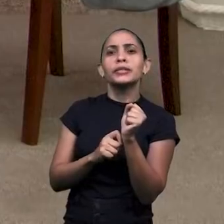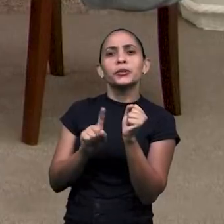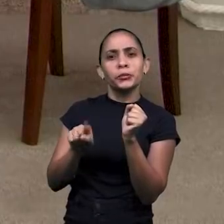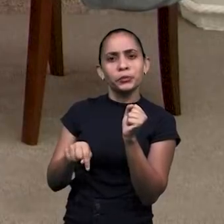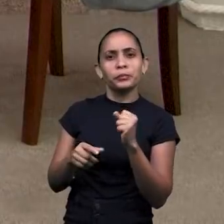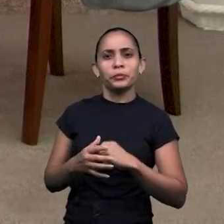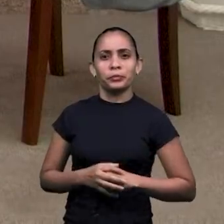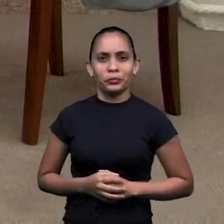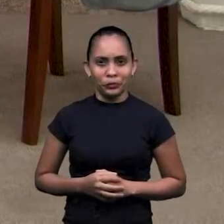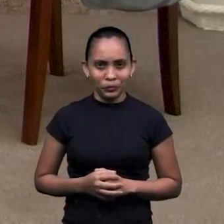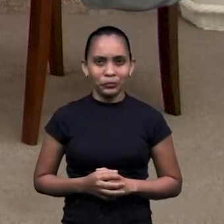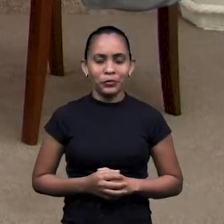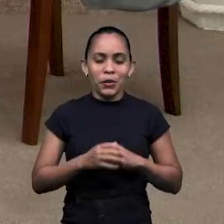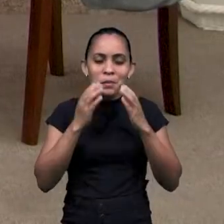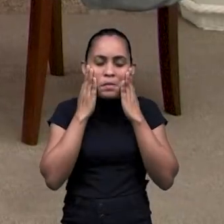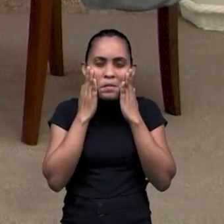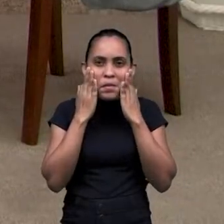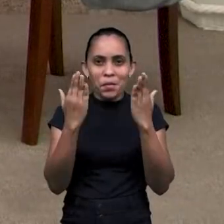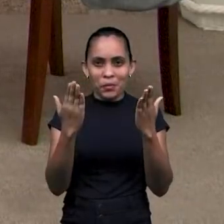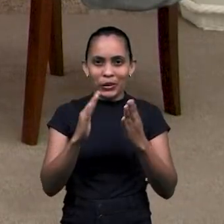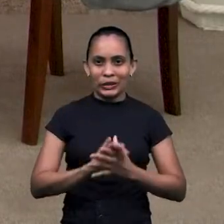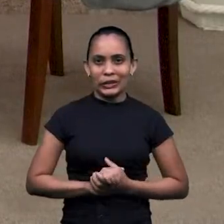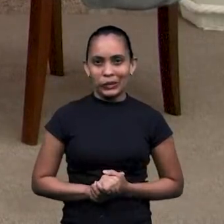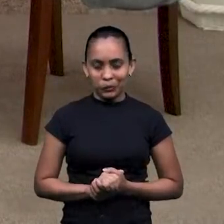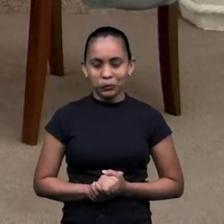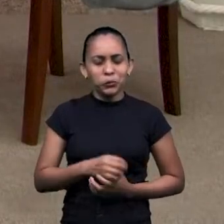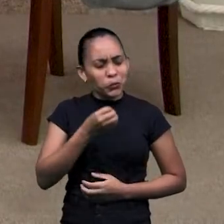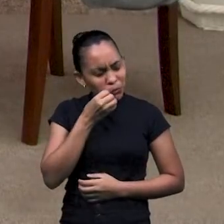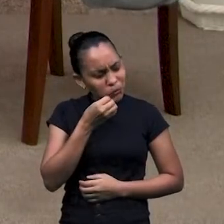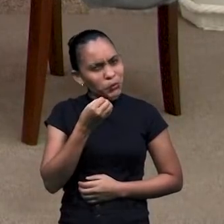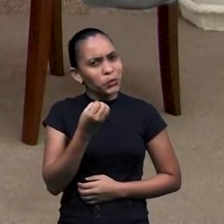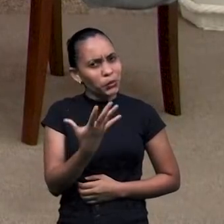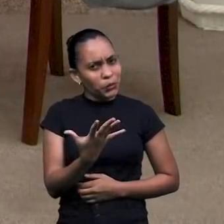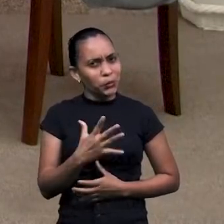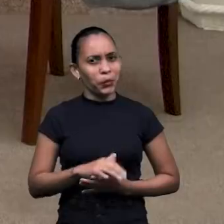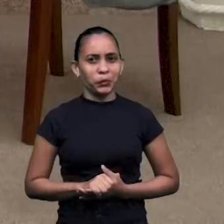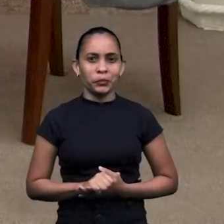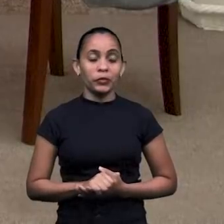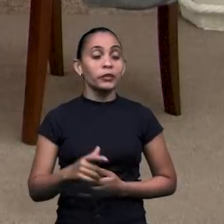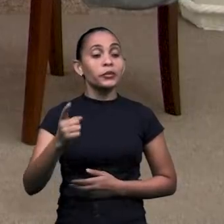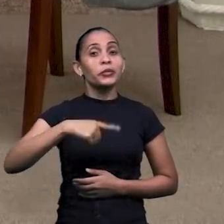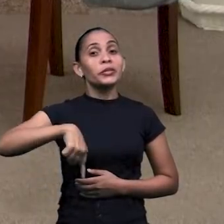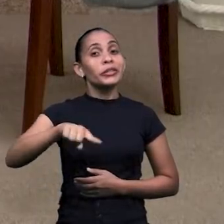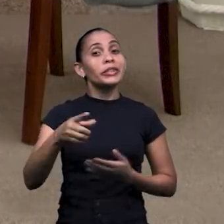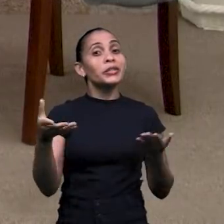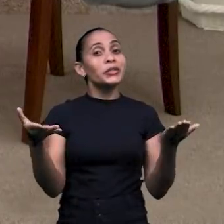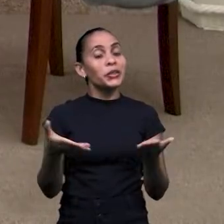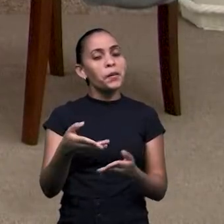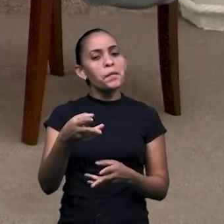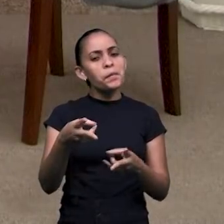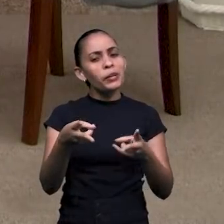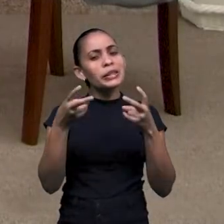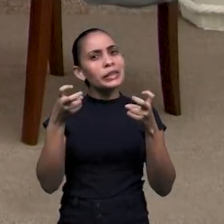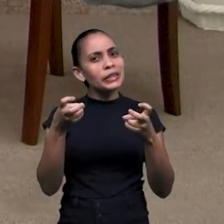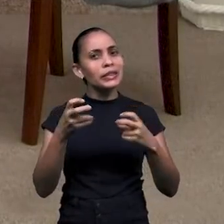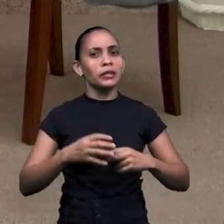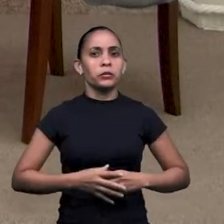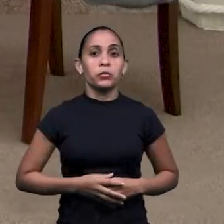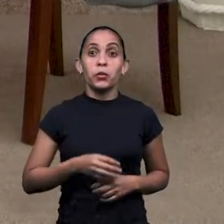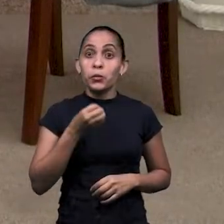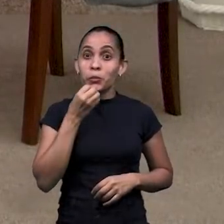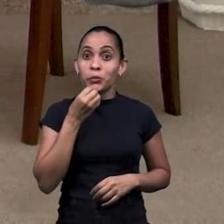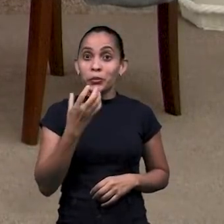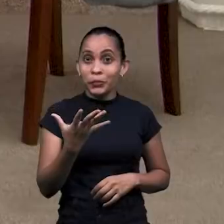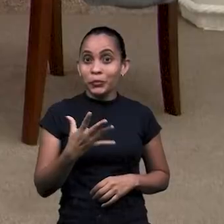dia e em breve vai se apresentar ao grande rei, que é o Senhor. Muito bom, muito bom. E os irmãos de casa vejam bem como esses